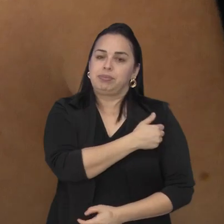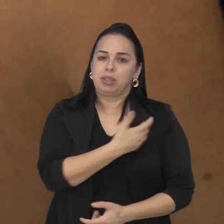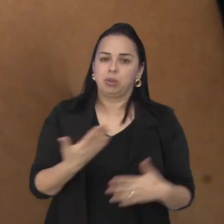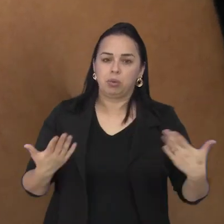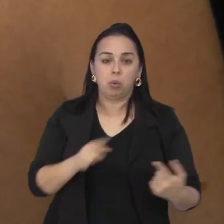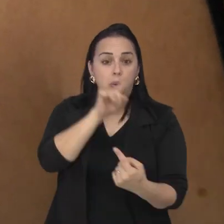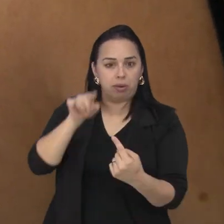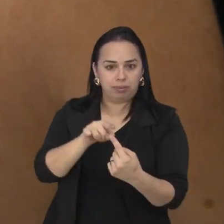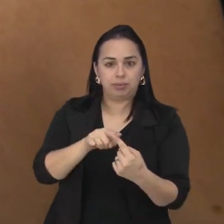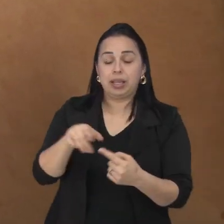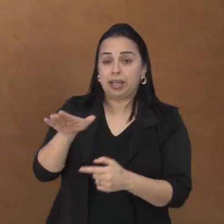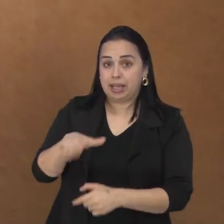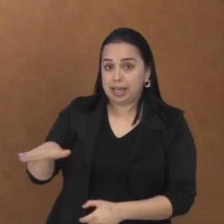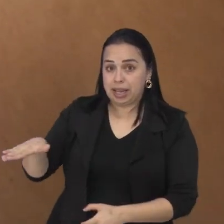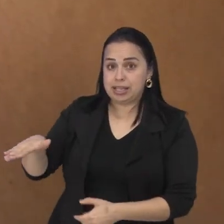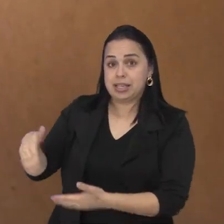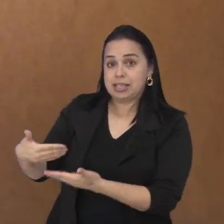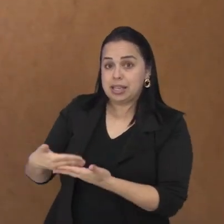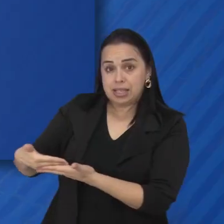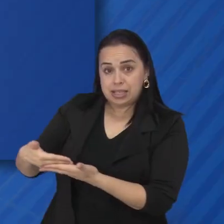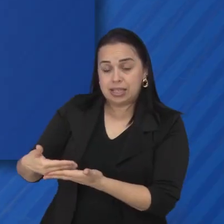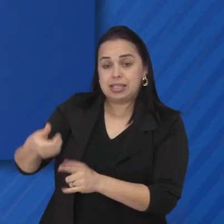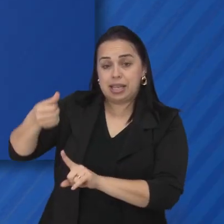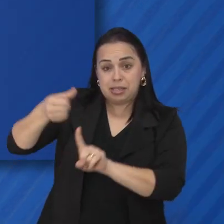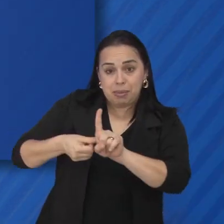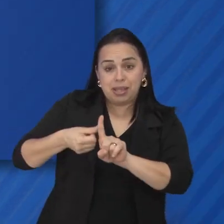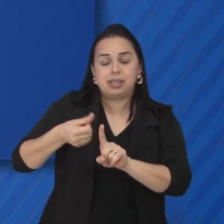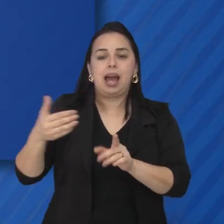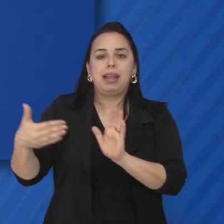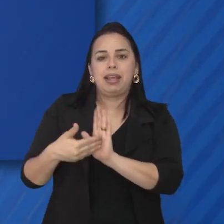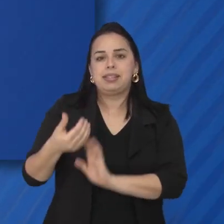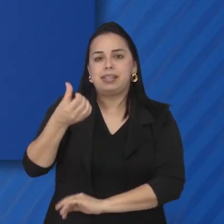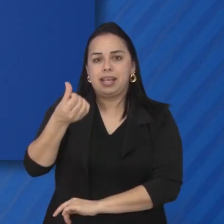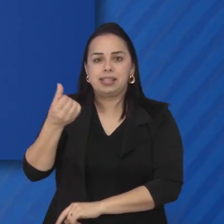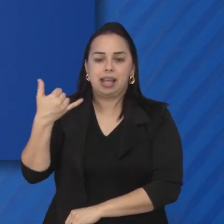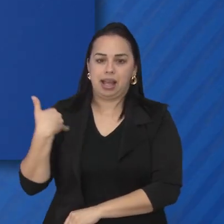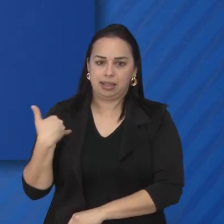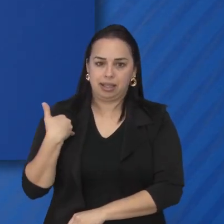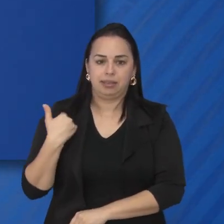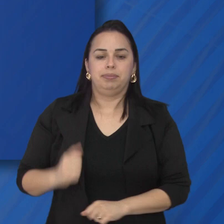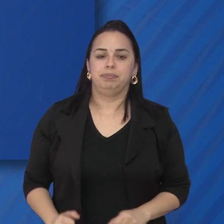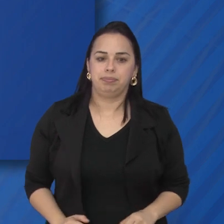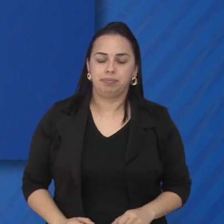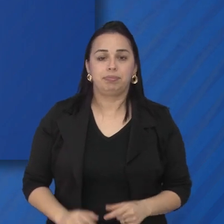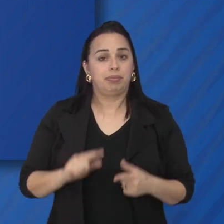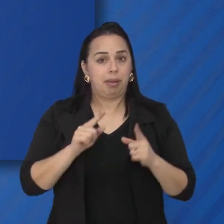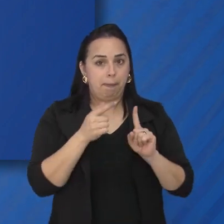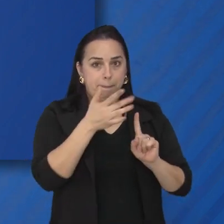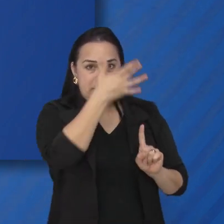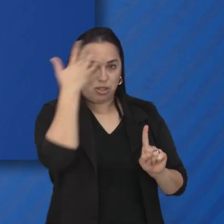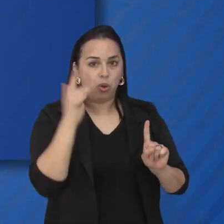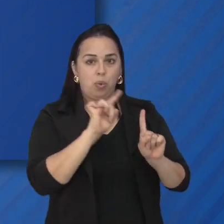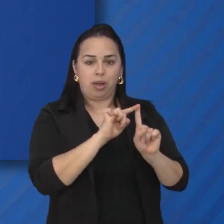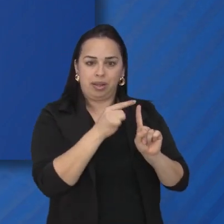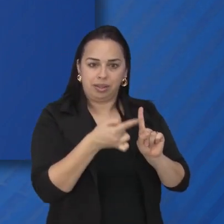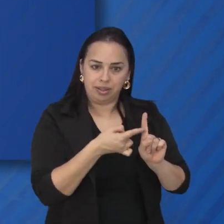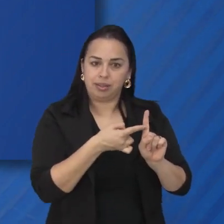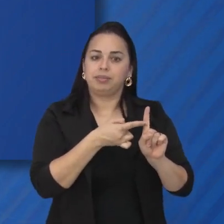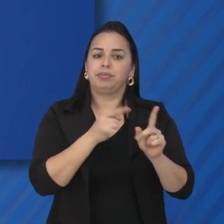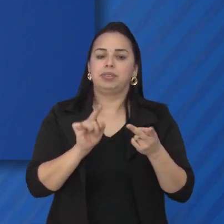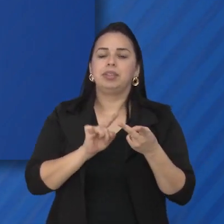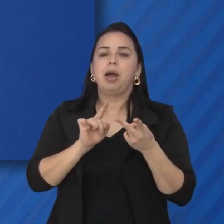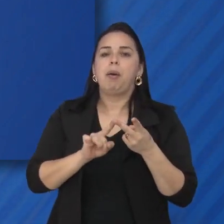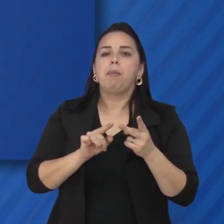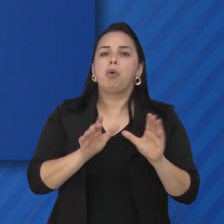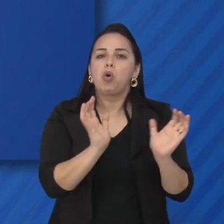menos 90% do público-alvo. Fazem parte do grupo crianças de 6 meses a 5 anos, 11 meses e